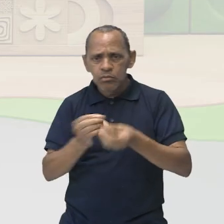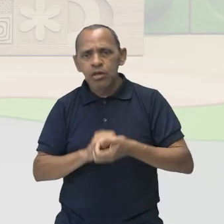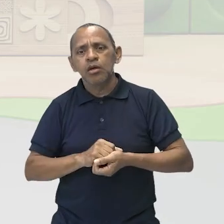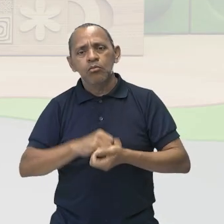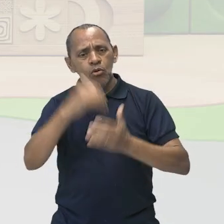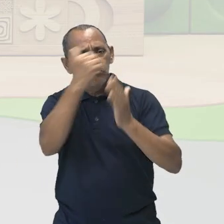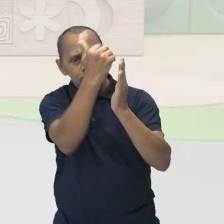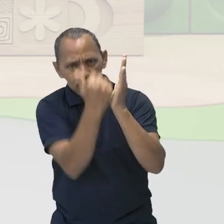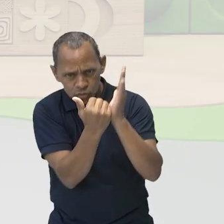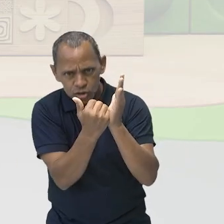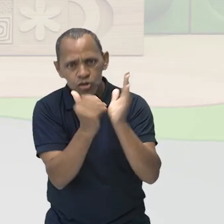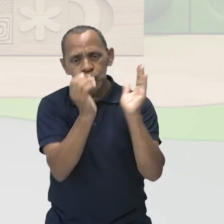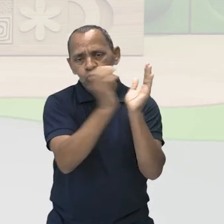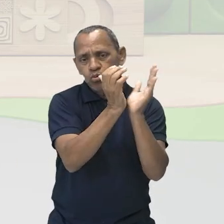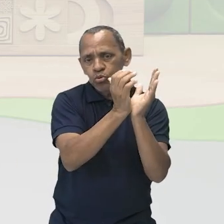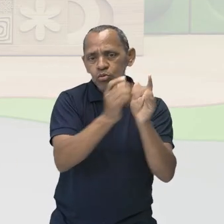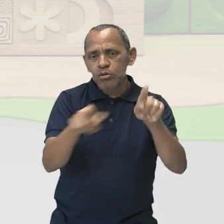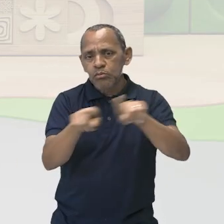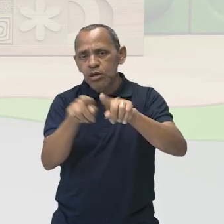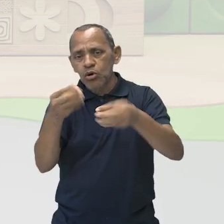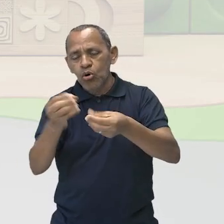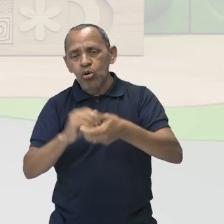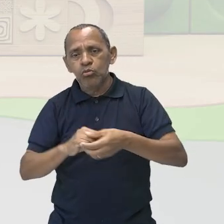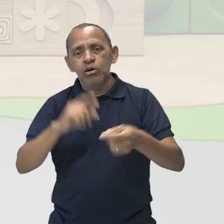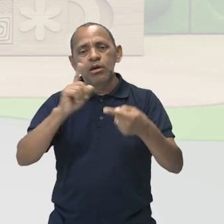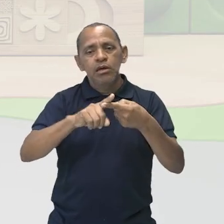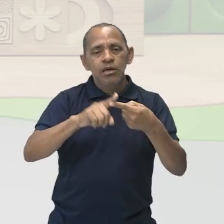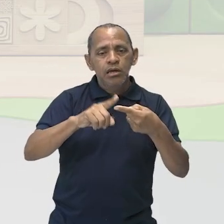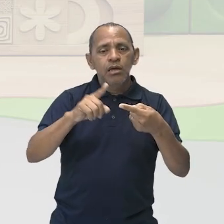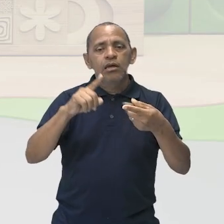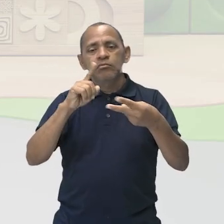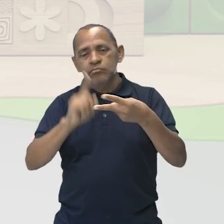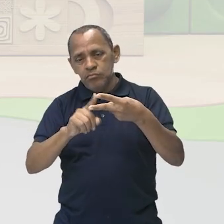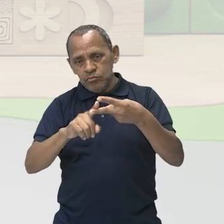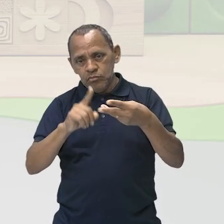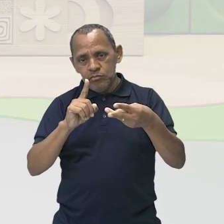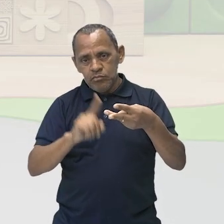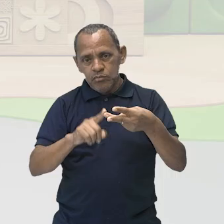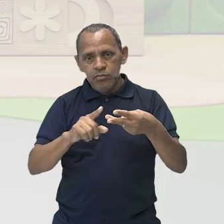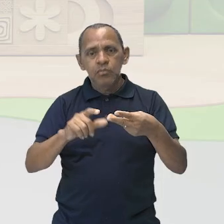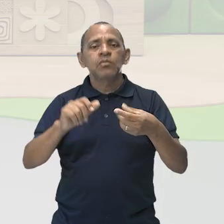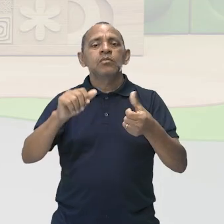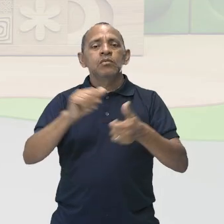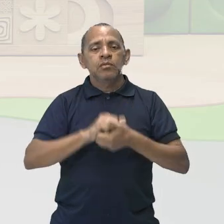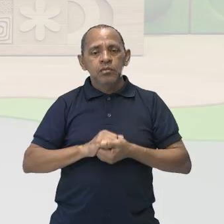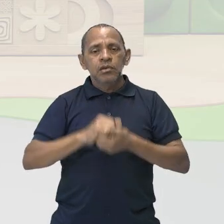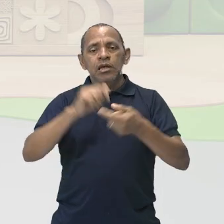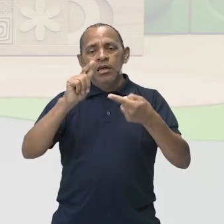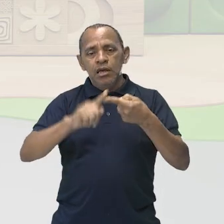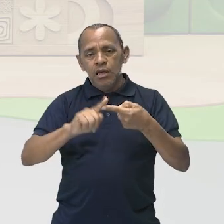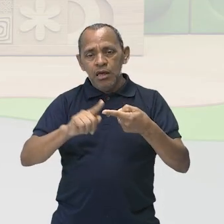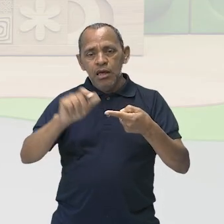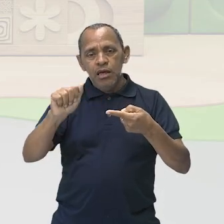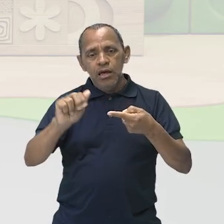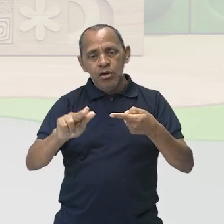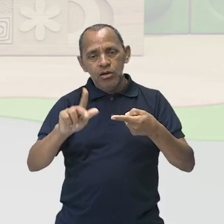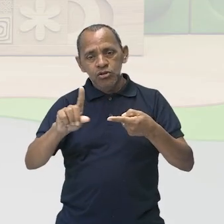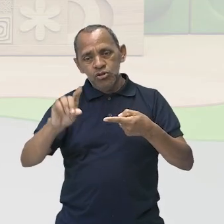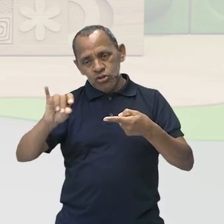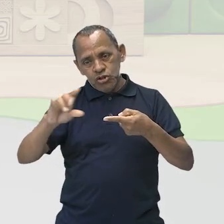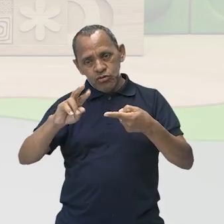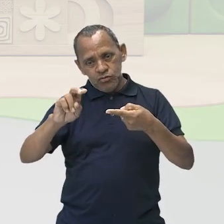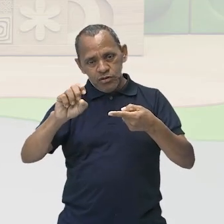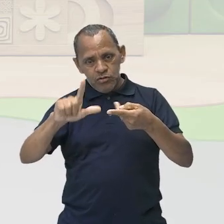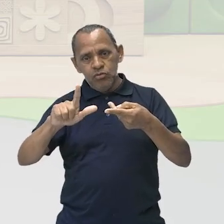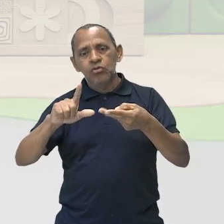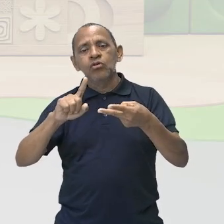classificado então como som audível, o infrassom e o ultrassom. E a frequência dessas ondas